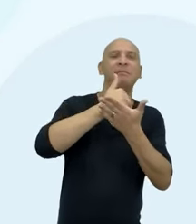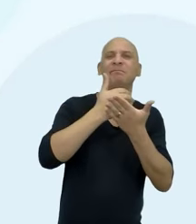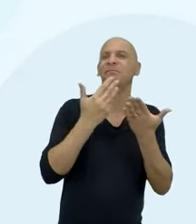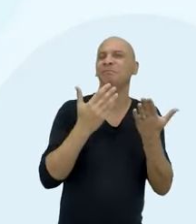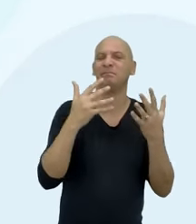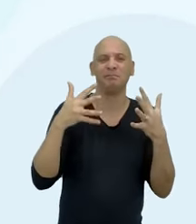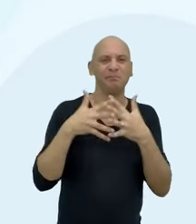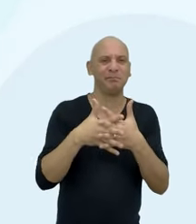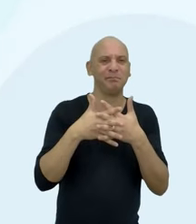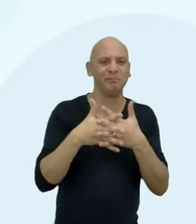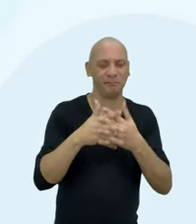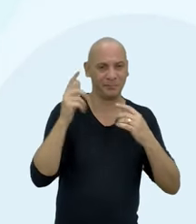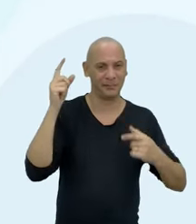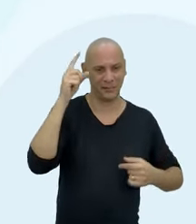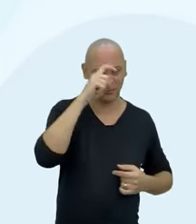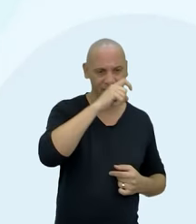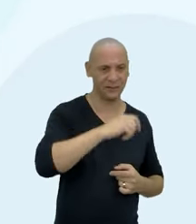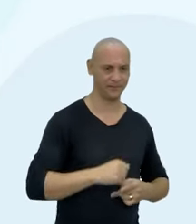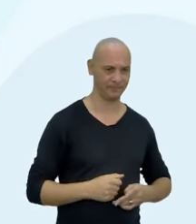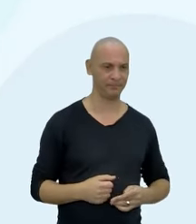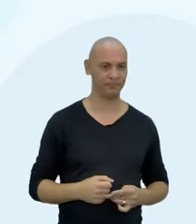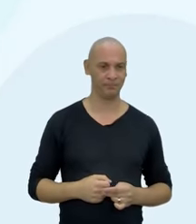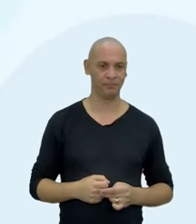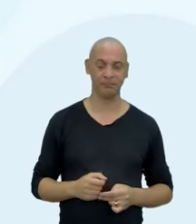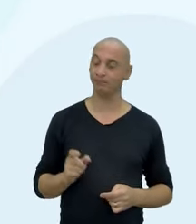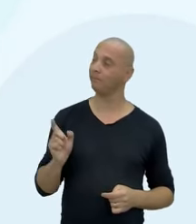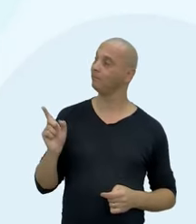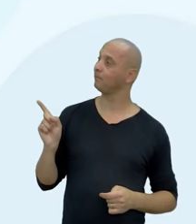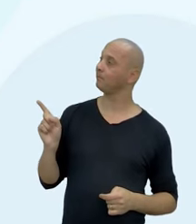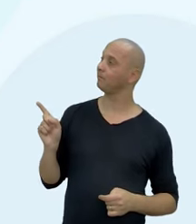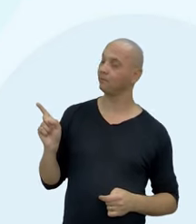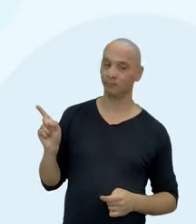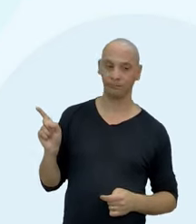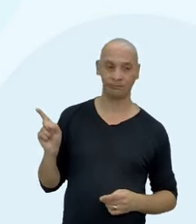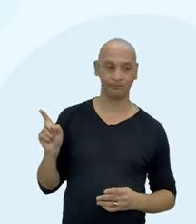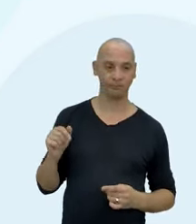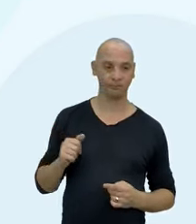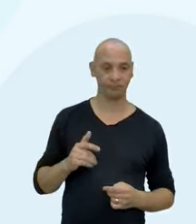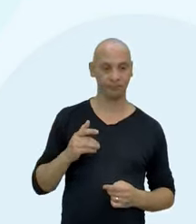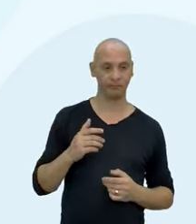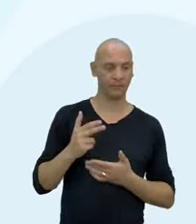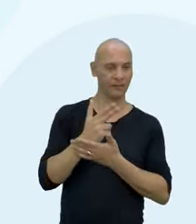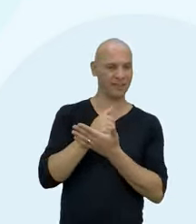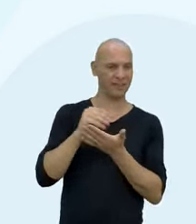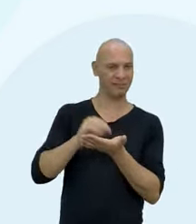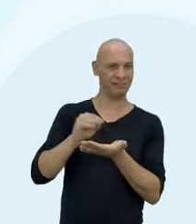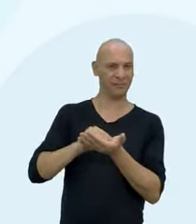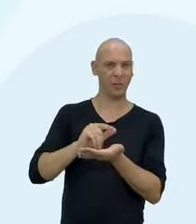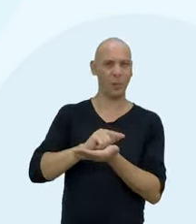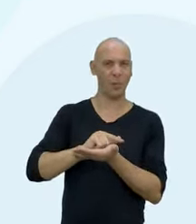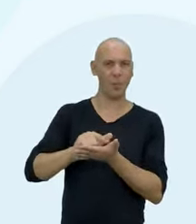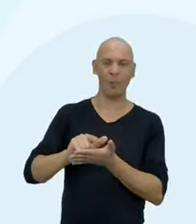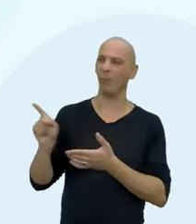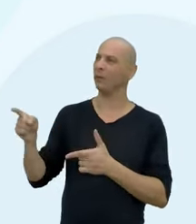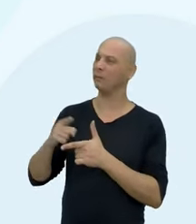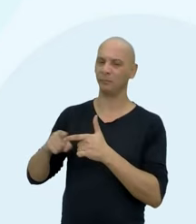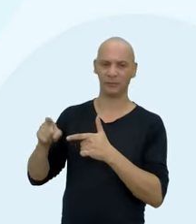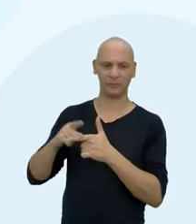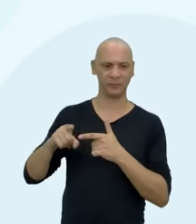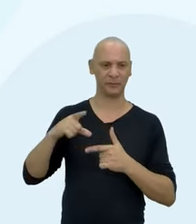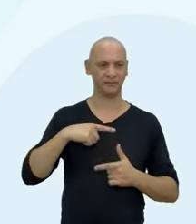apague inicia né não demora muito ou para algumas imagens não apareceram aqui não sei porque né Deve ser alguma